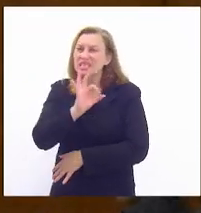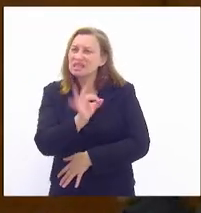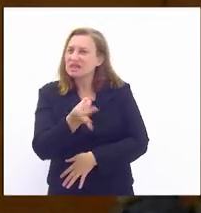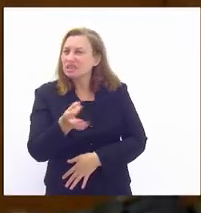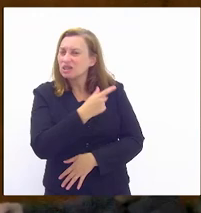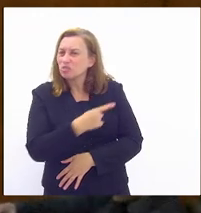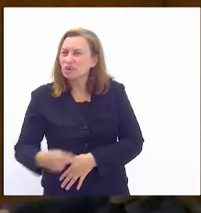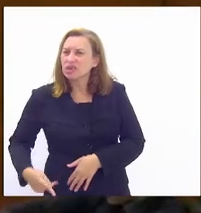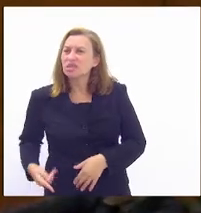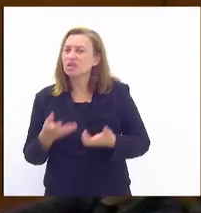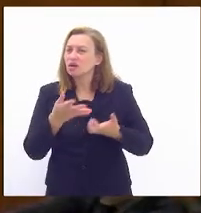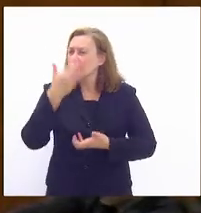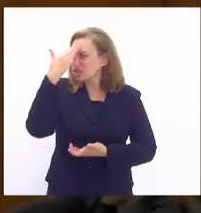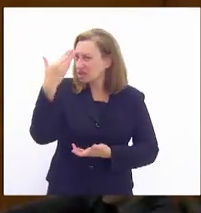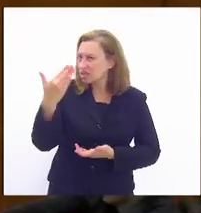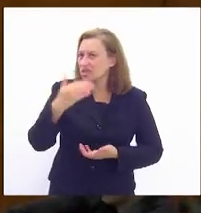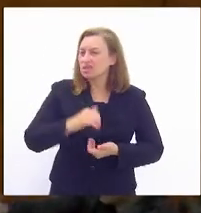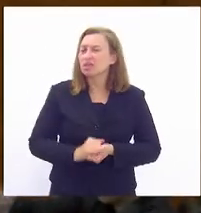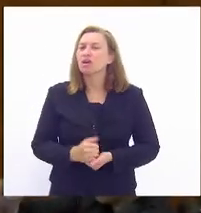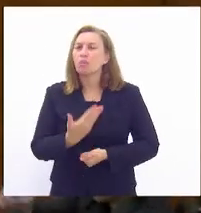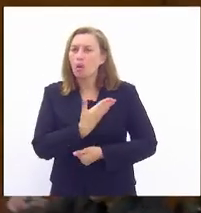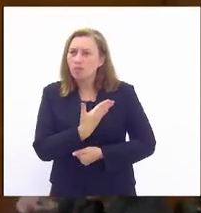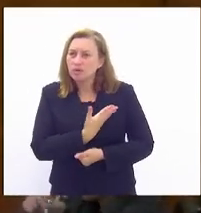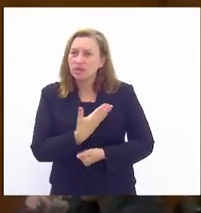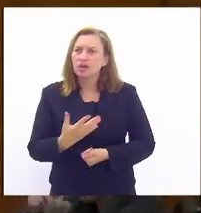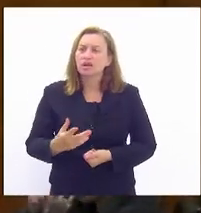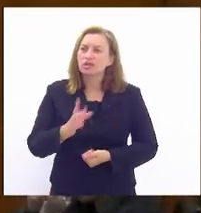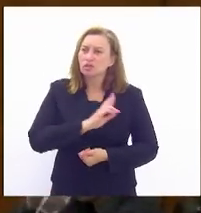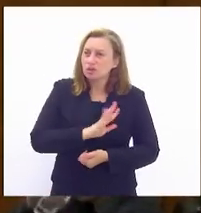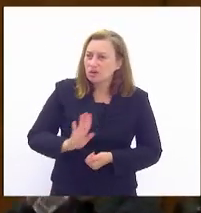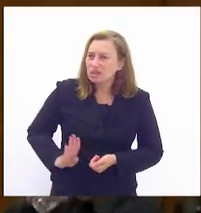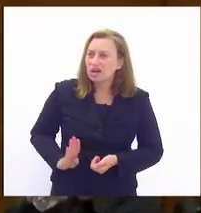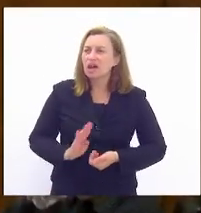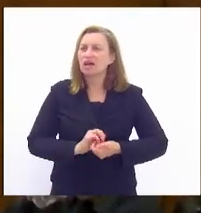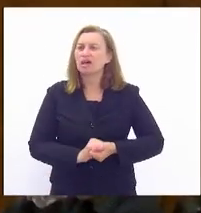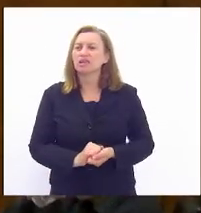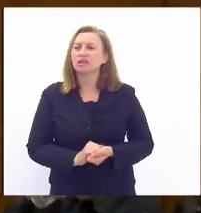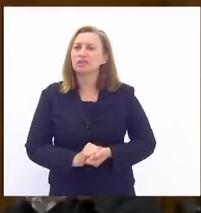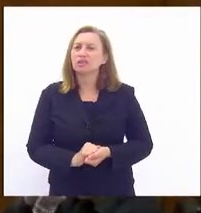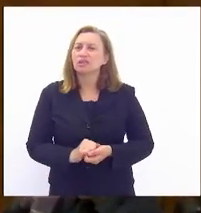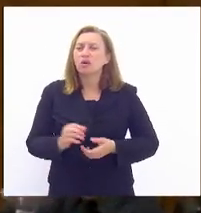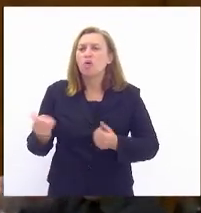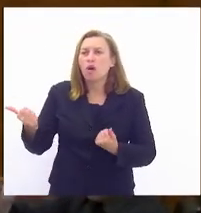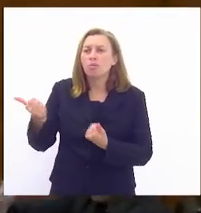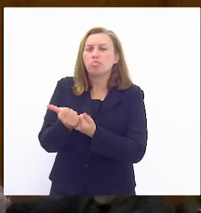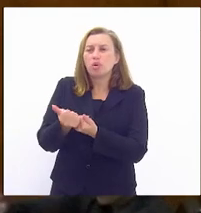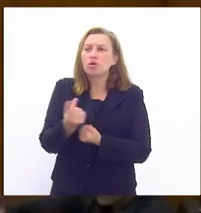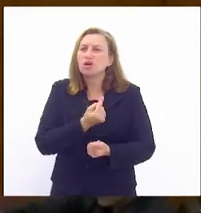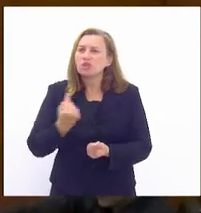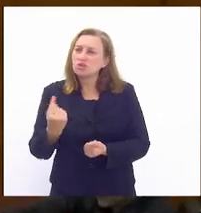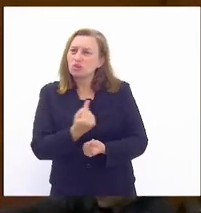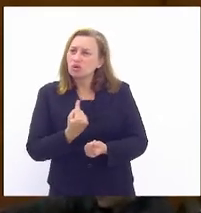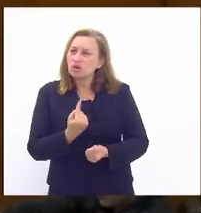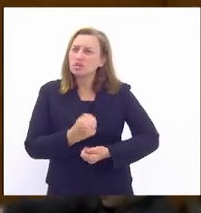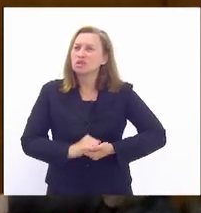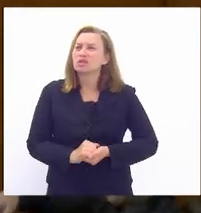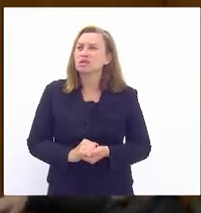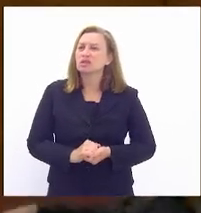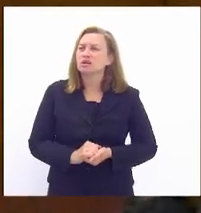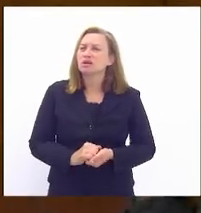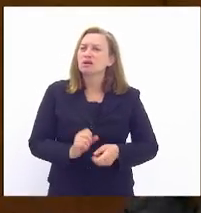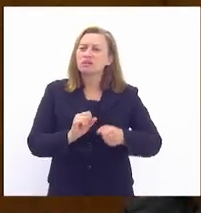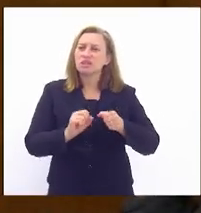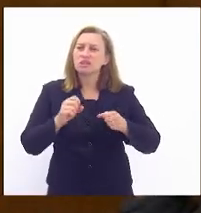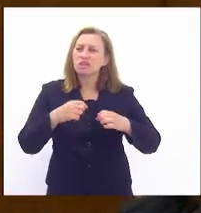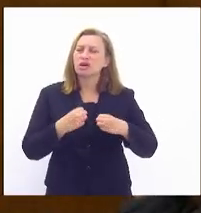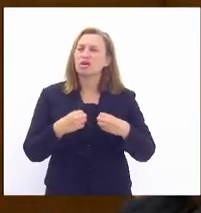eu quero agradecer aqui, o meu amigo Marcelá, a quem deu maior apoio, maior força para que nós pudéssemos estar realizando aqui essa audiência